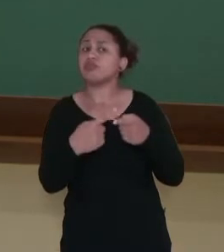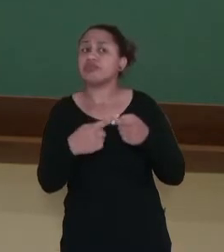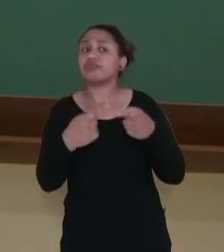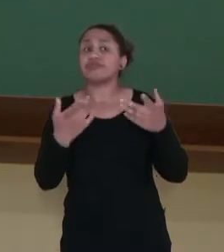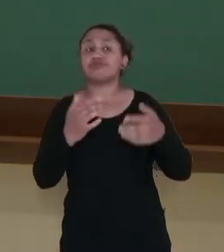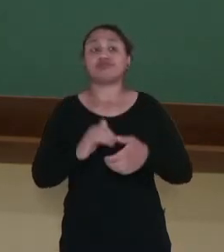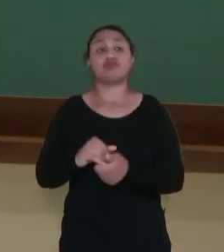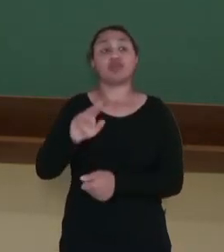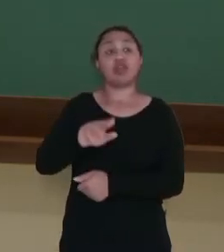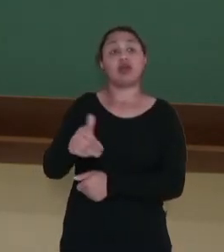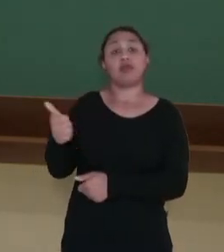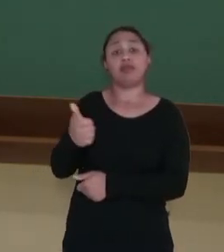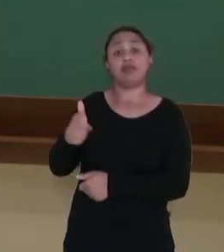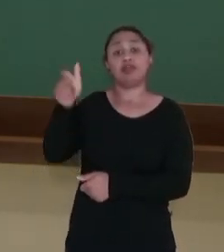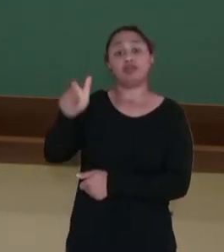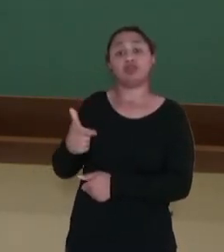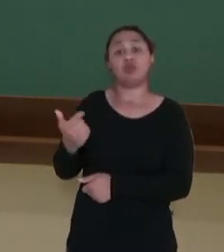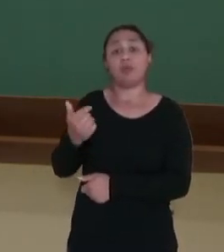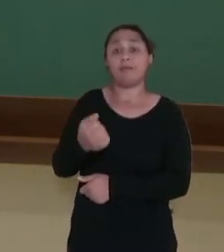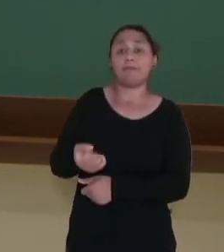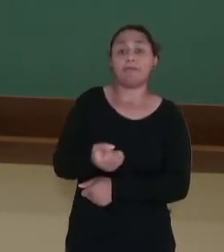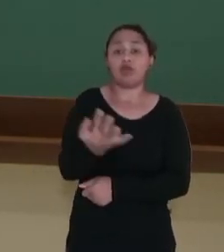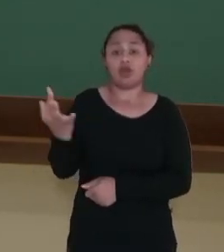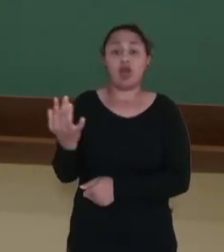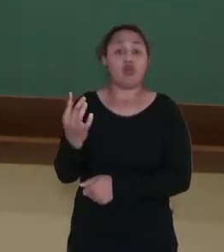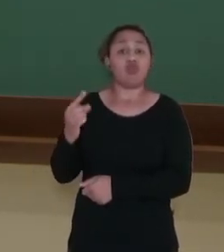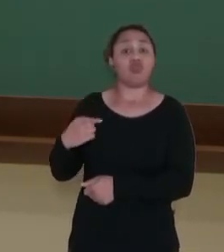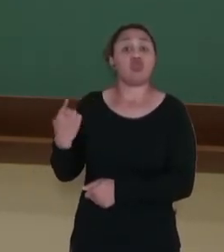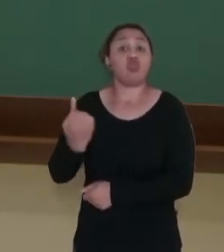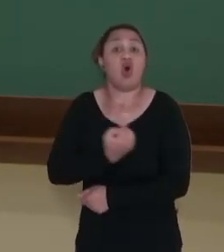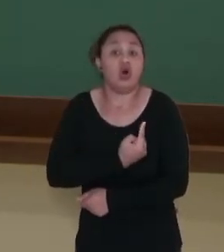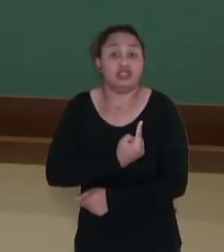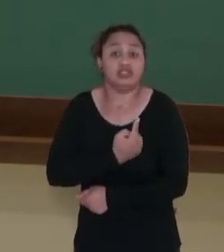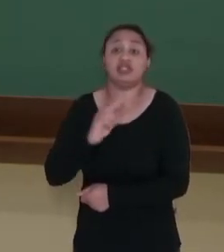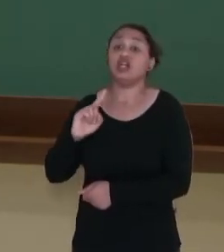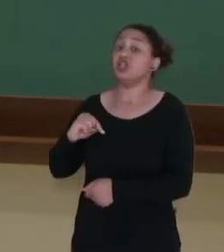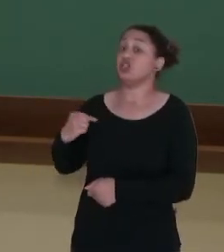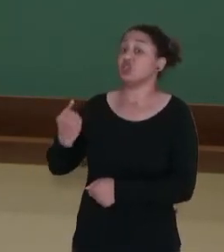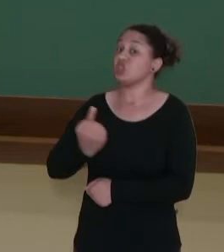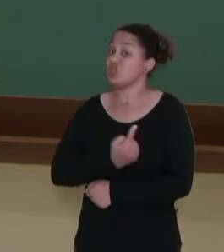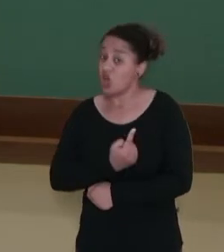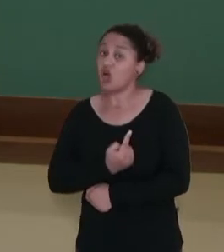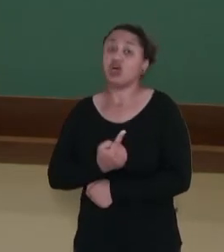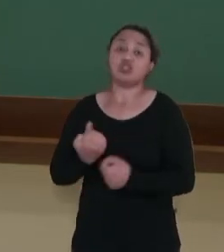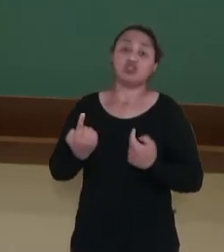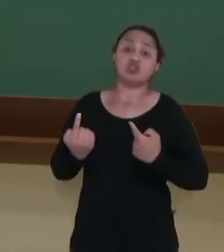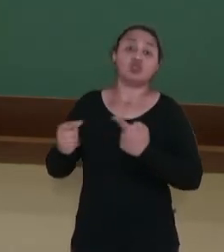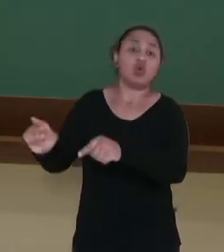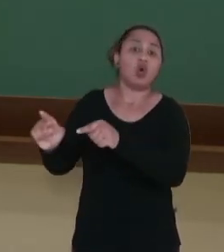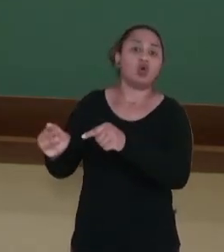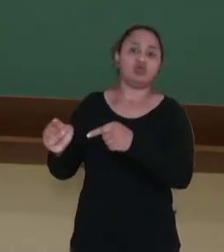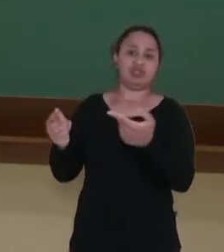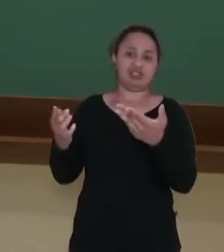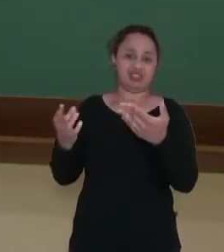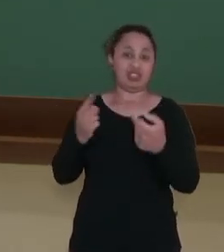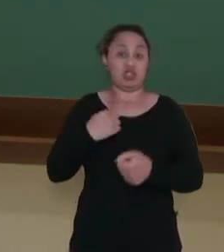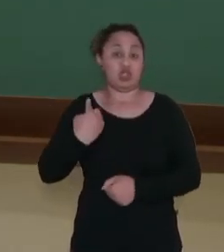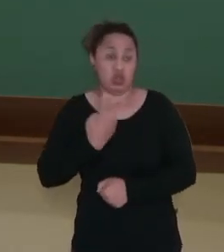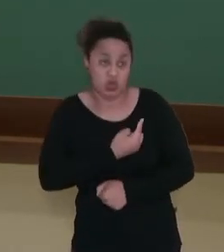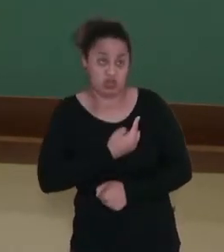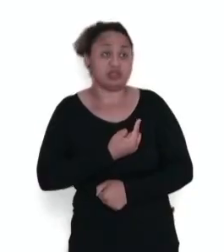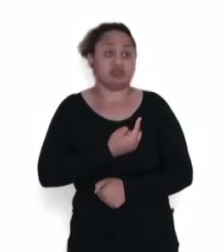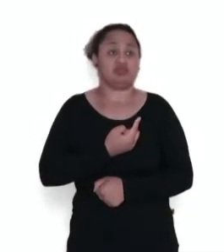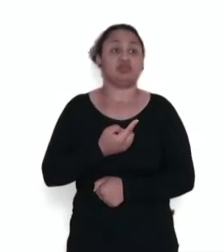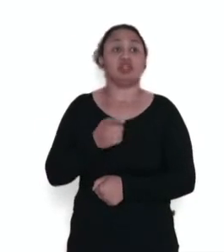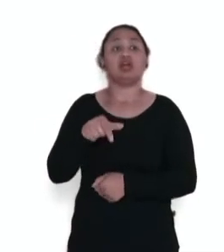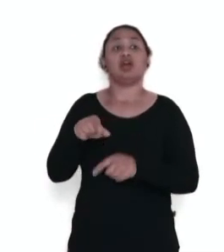É usada a primeira pessoa do plural. Vamos combater quem? Nós! Nós vamos combater. Essa é a pessoa do plural.